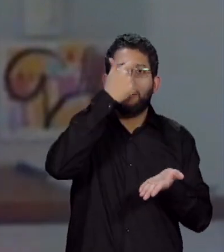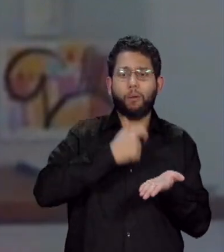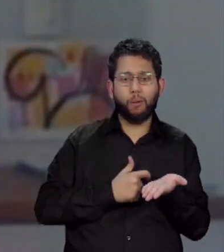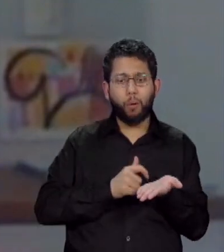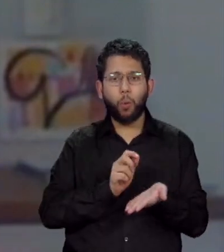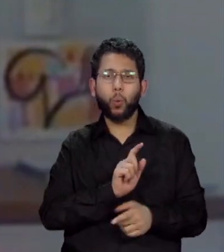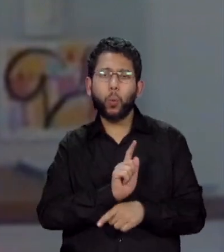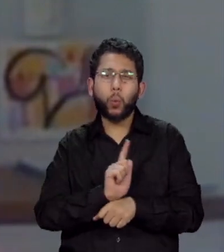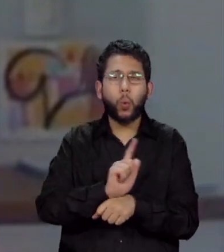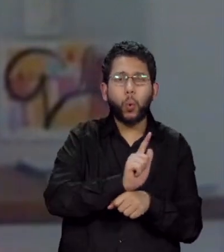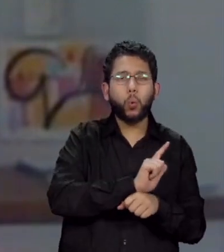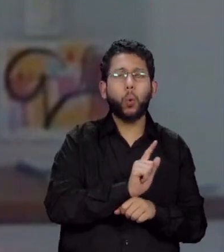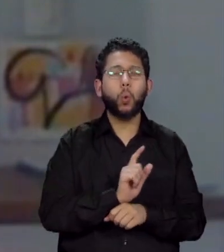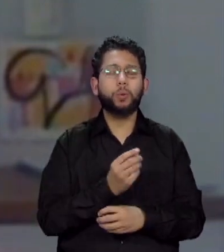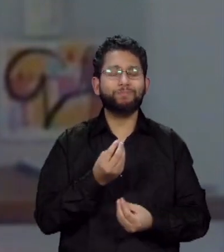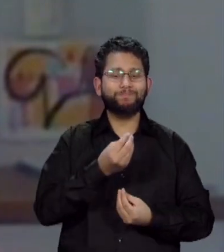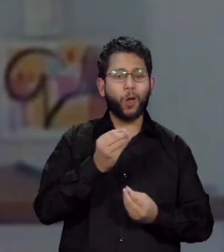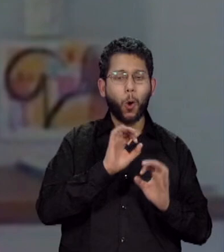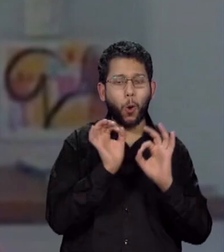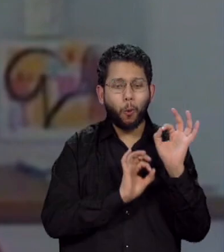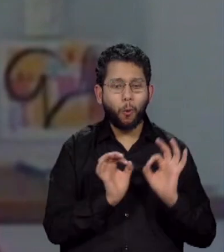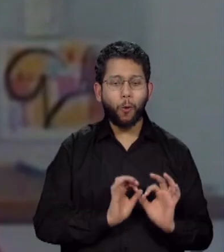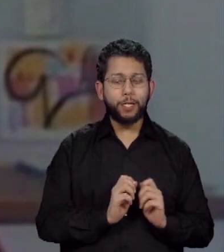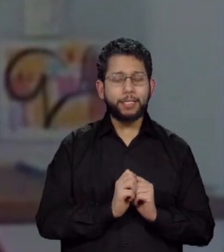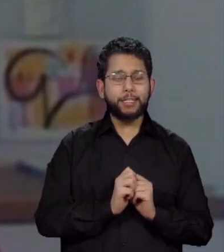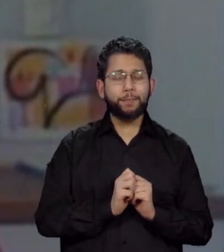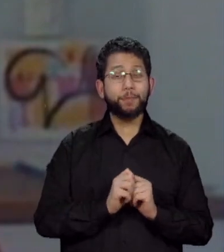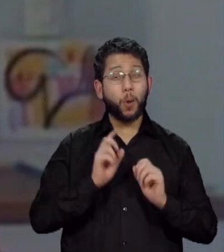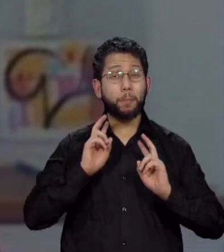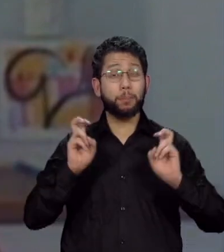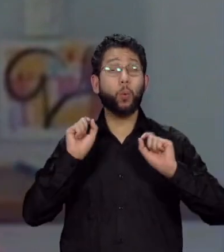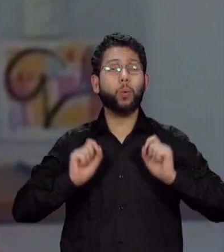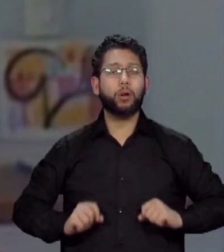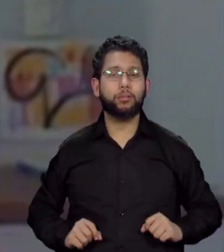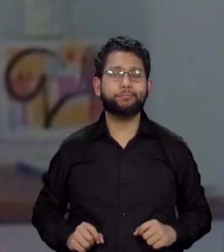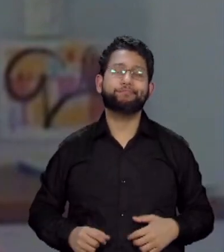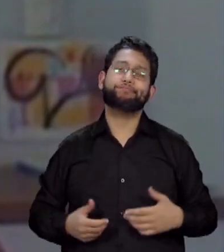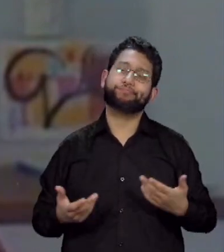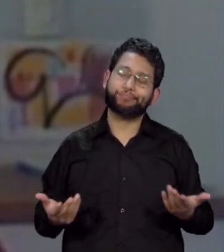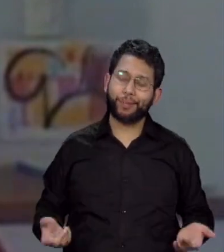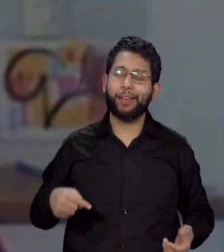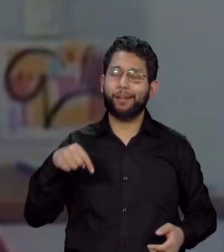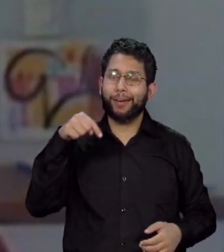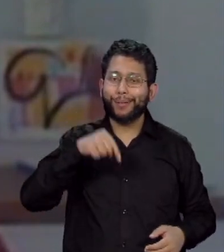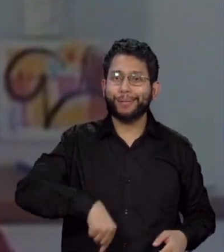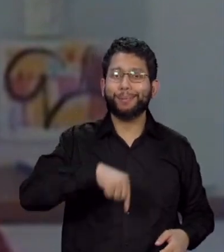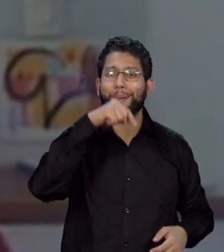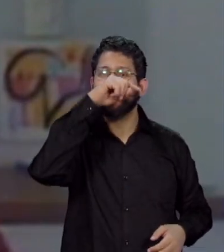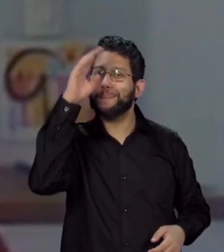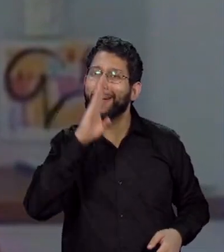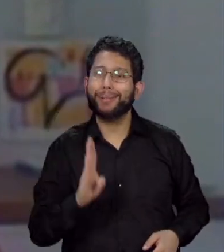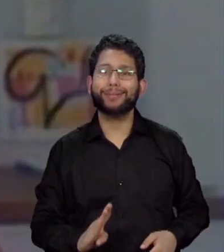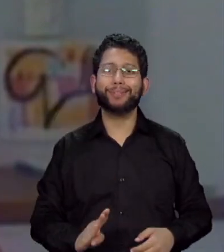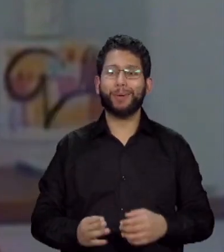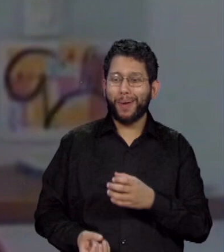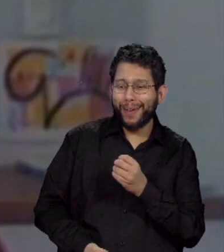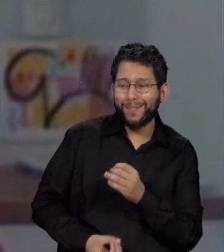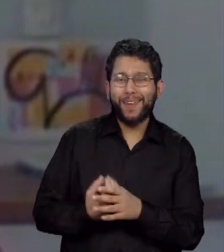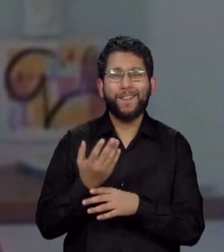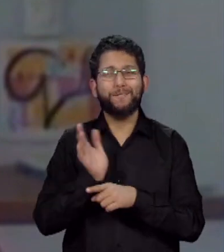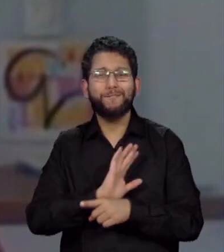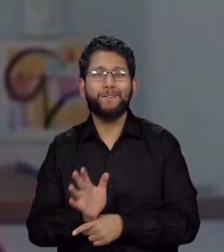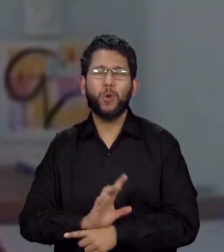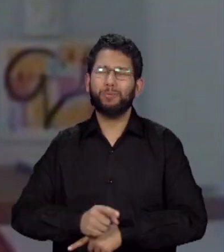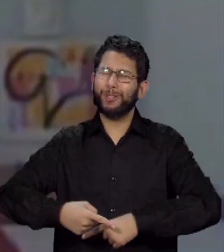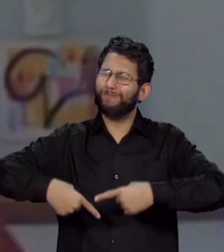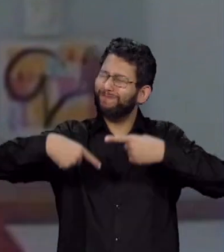naquele momento, eu pude perceber também que se fazer filmes no Brasil é um grande desafio, né? Porque a